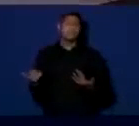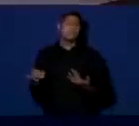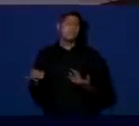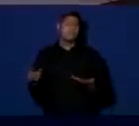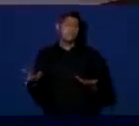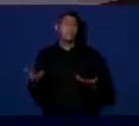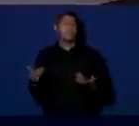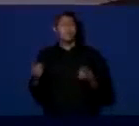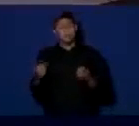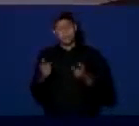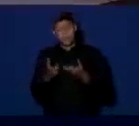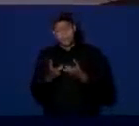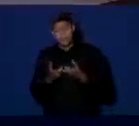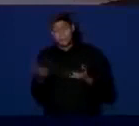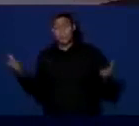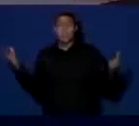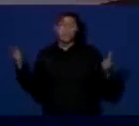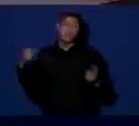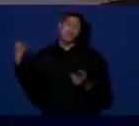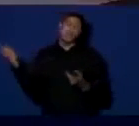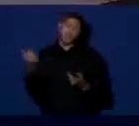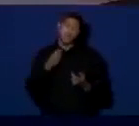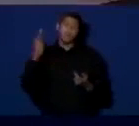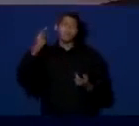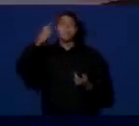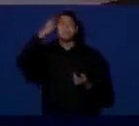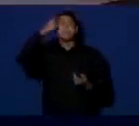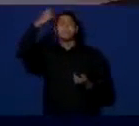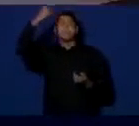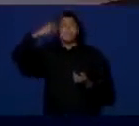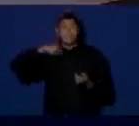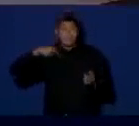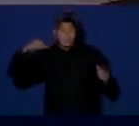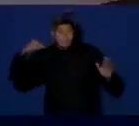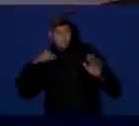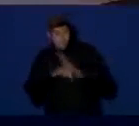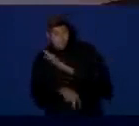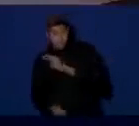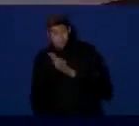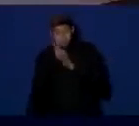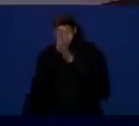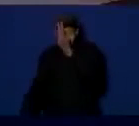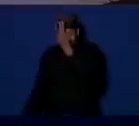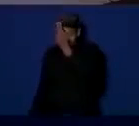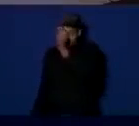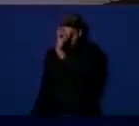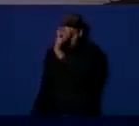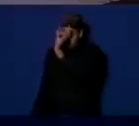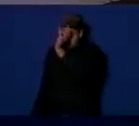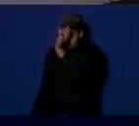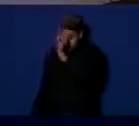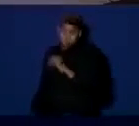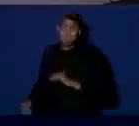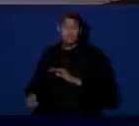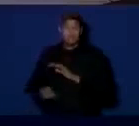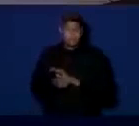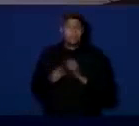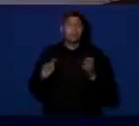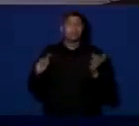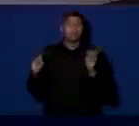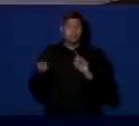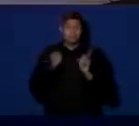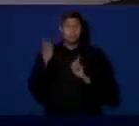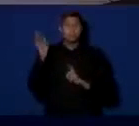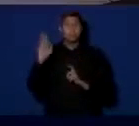muito mais alto do que a gente imagina? E aí eu vou fazer uma segunda pergunta, trazendo um pouquinho a discussão para o